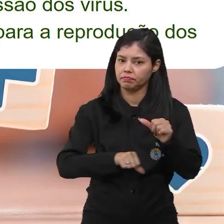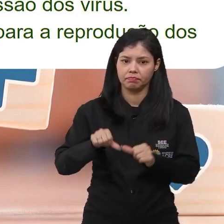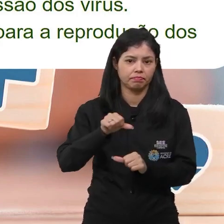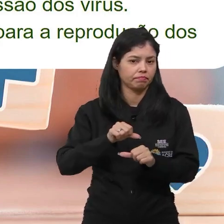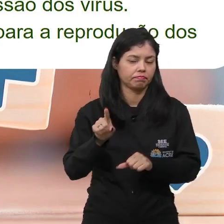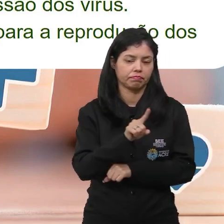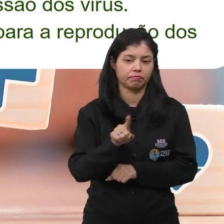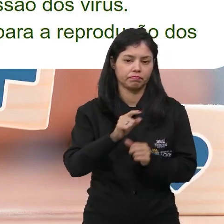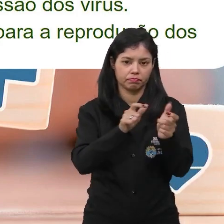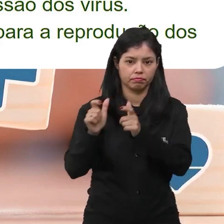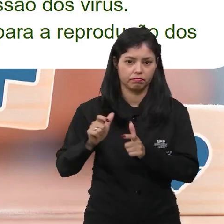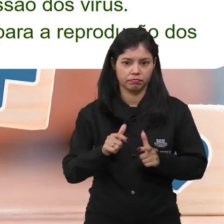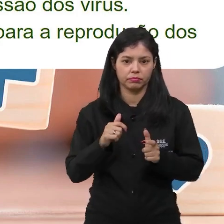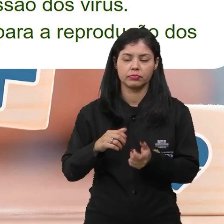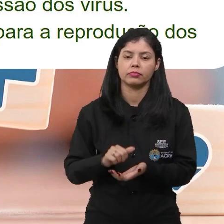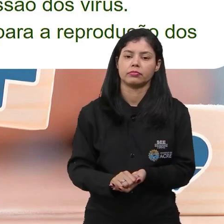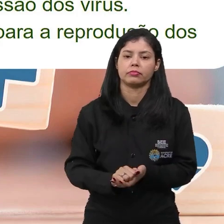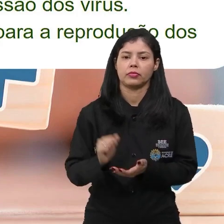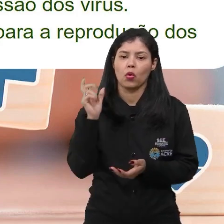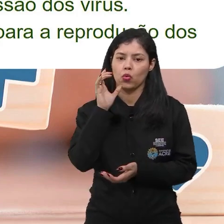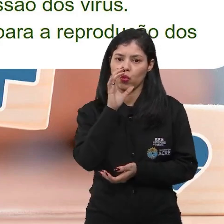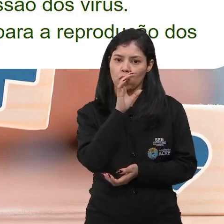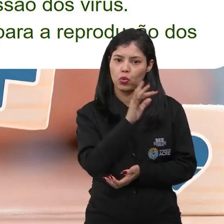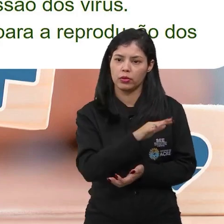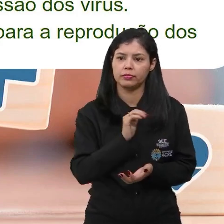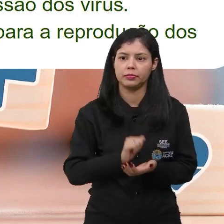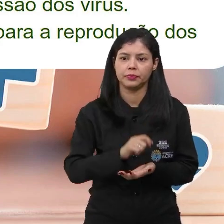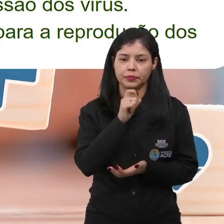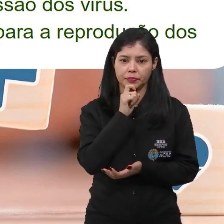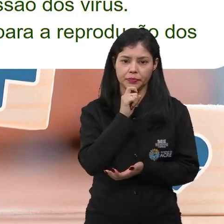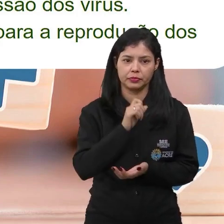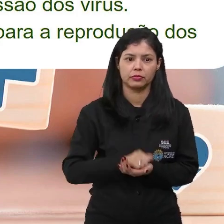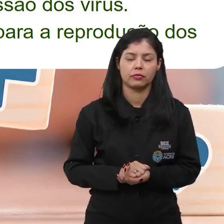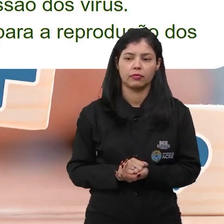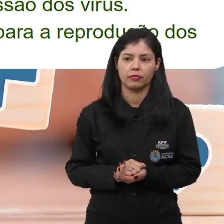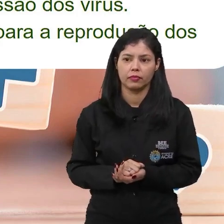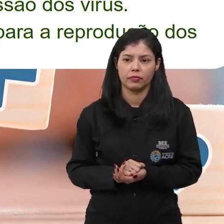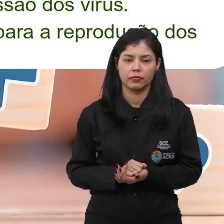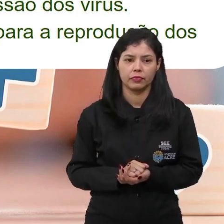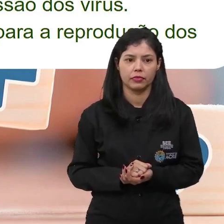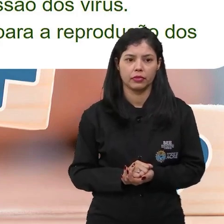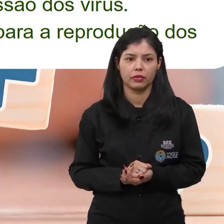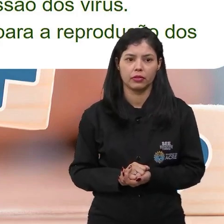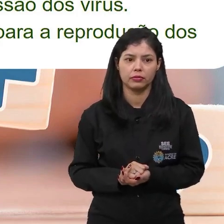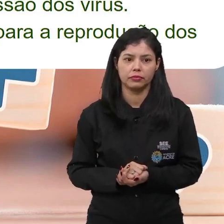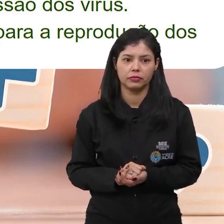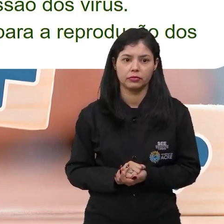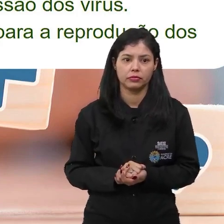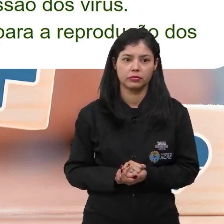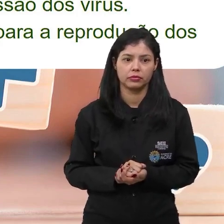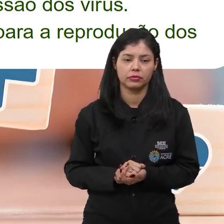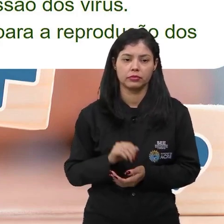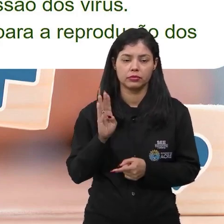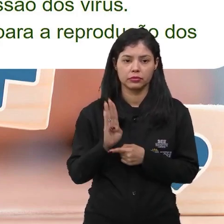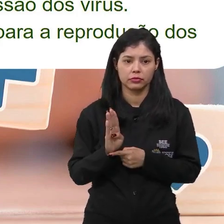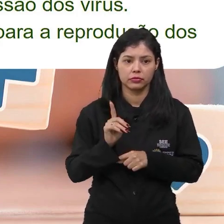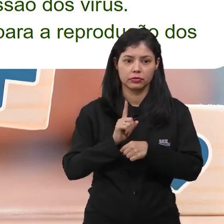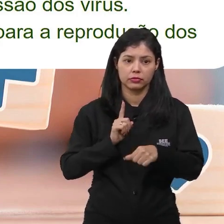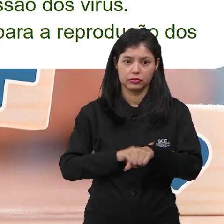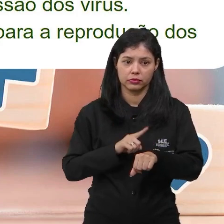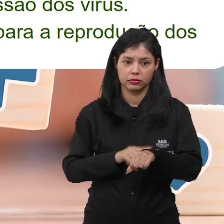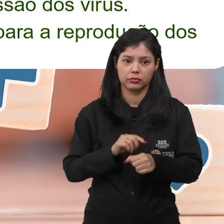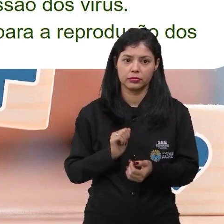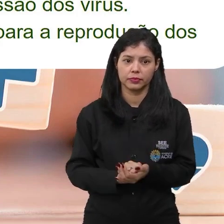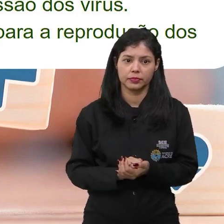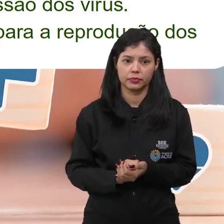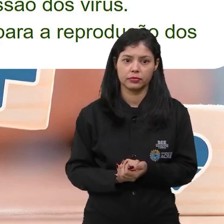né, no ambiente em relação ao calor ou ao frio. Então, essa daqui está incorreta. A alternativa B, o